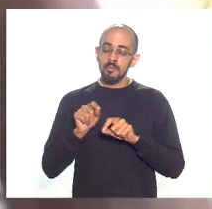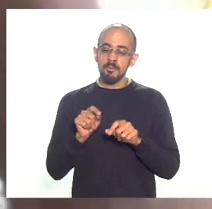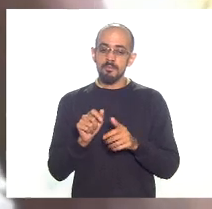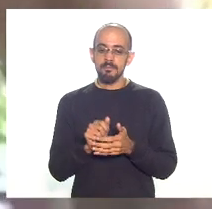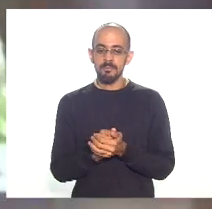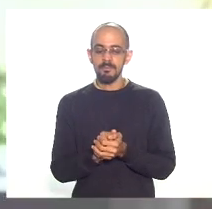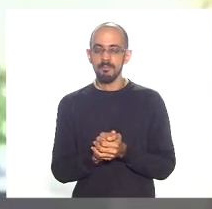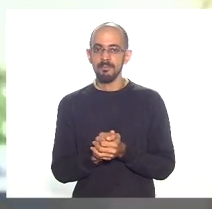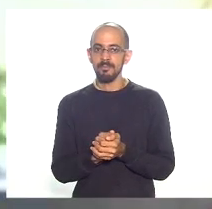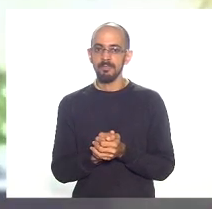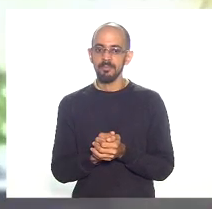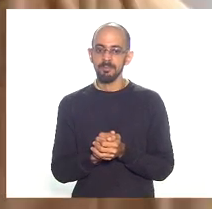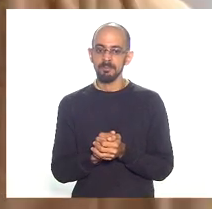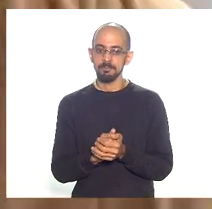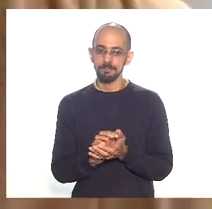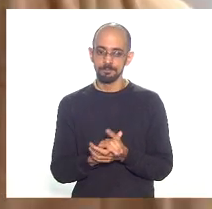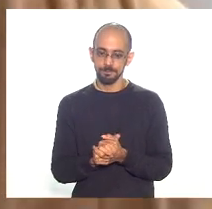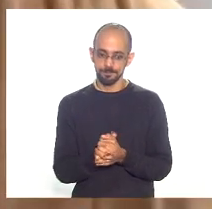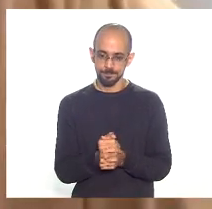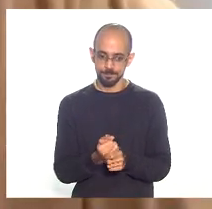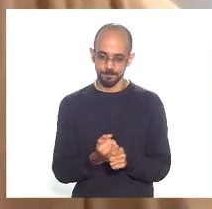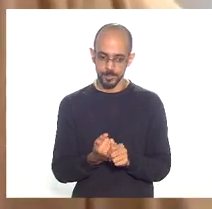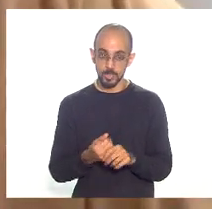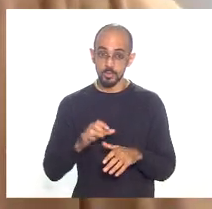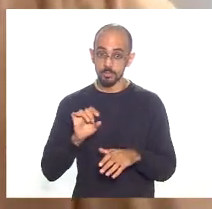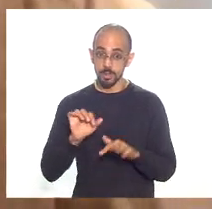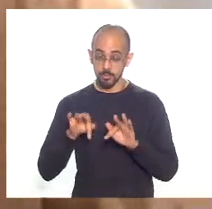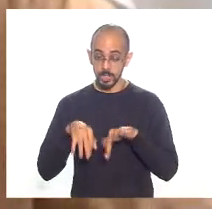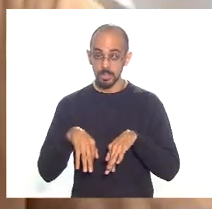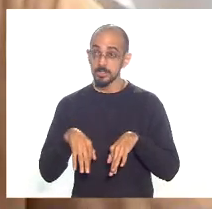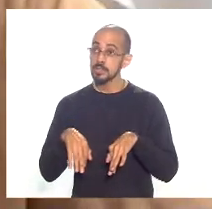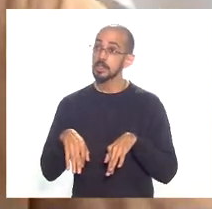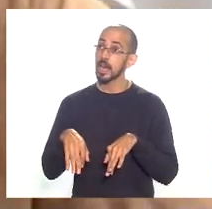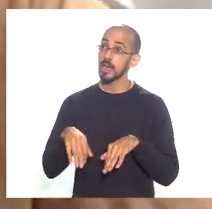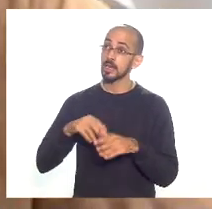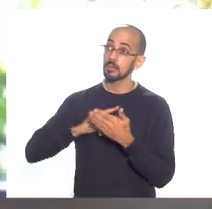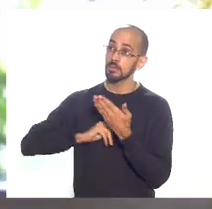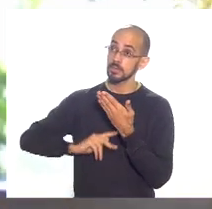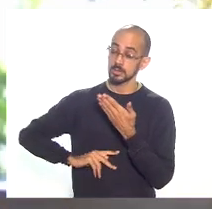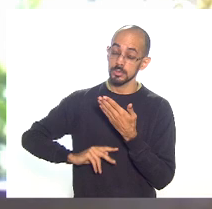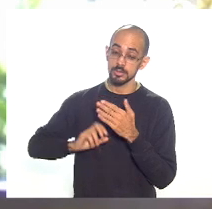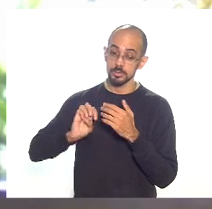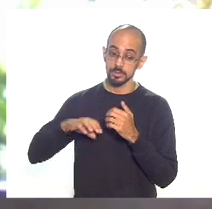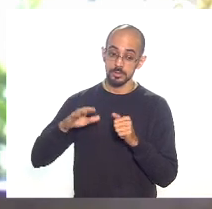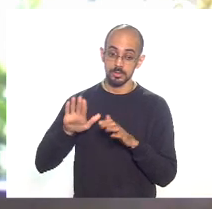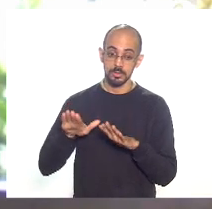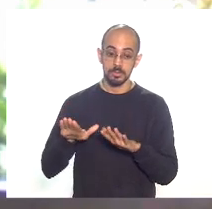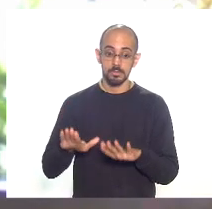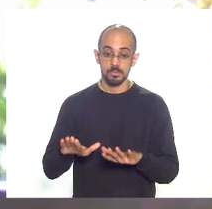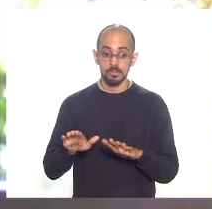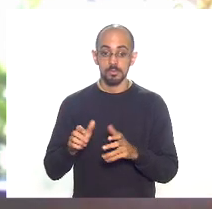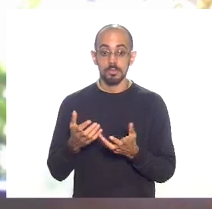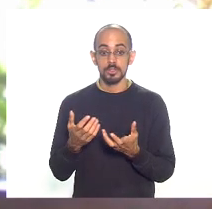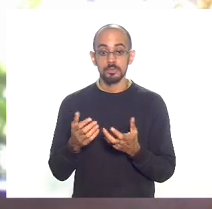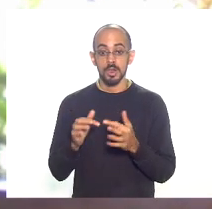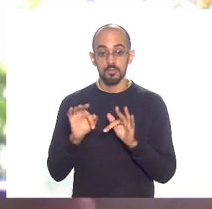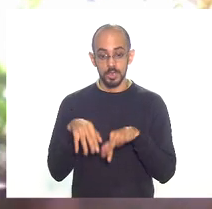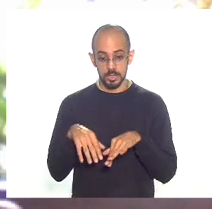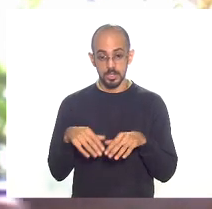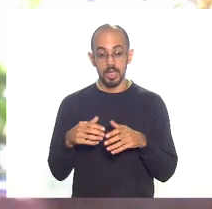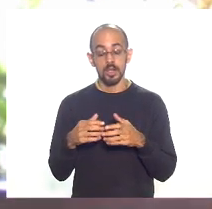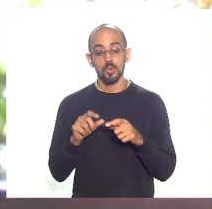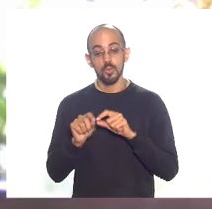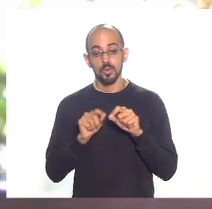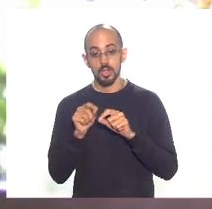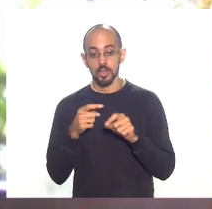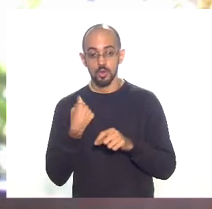vamos para concluir por favor só concluindo nobre deputado eu só queria concluir dizendo o seguinte a gente precisa realmente